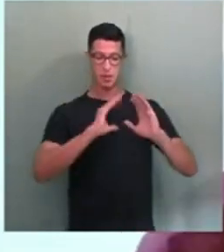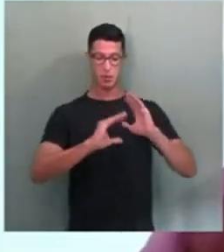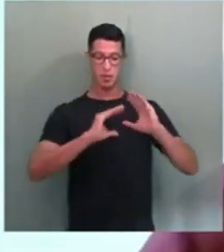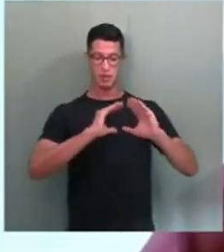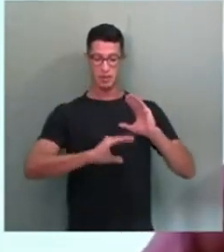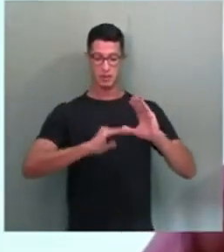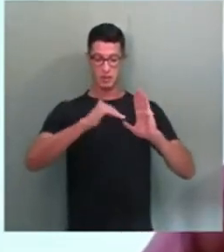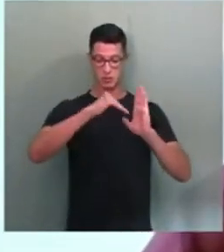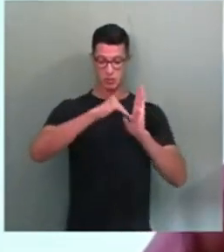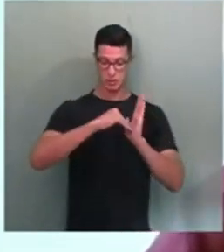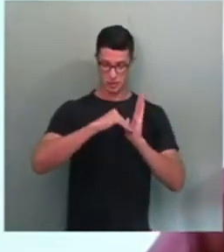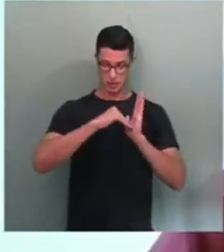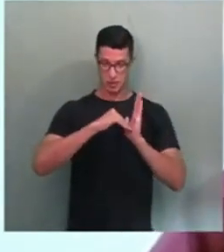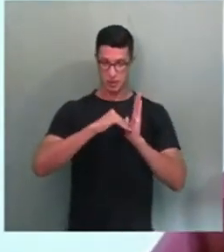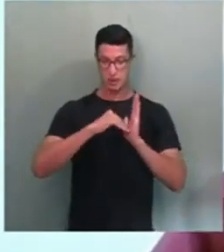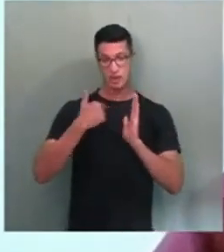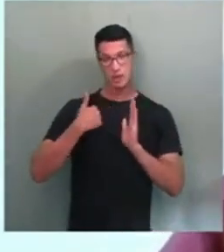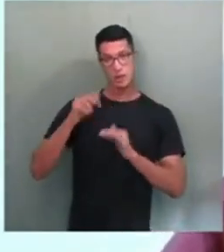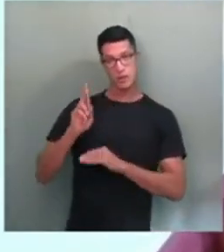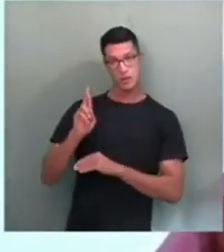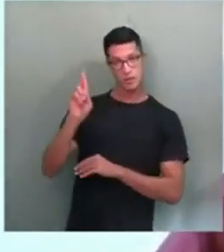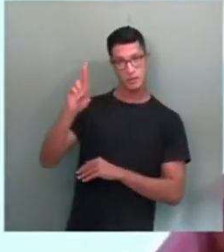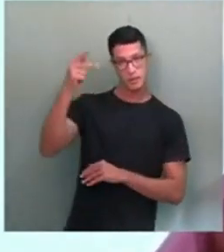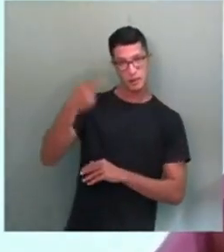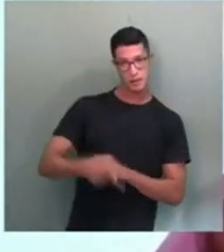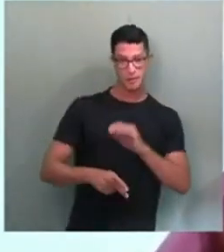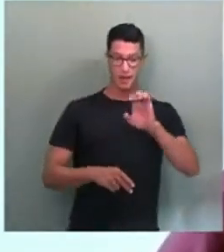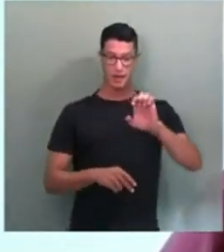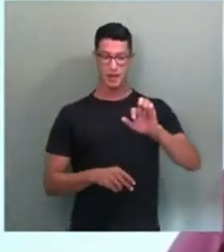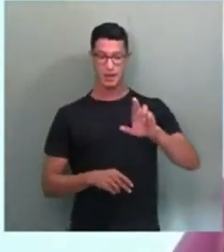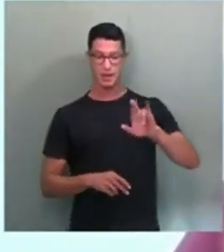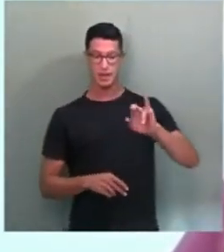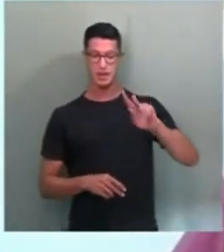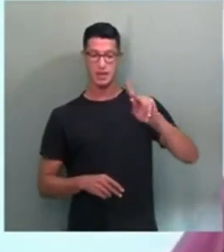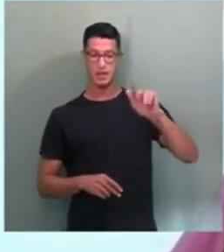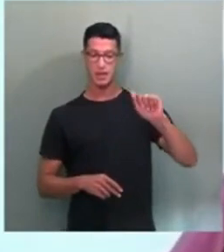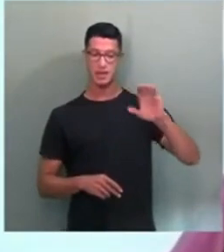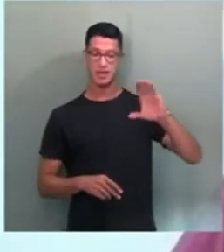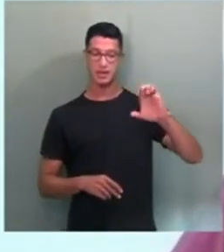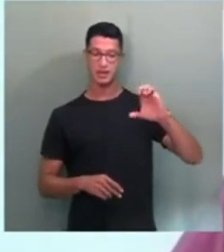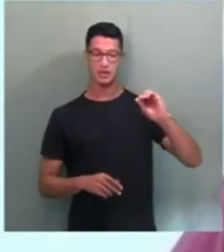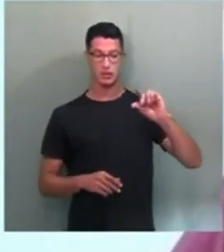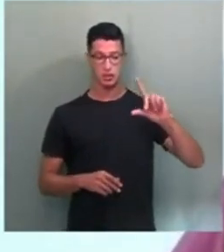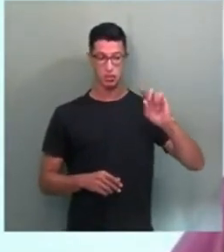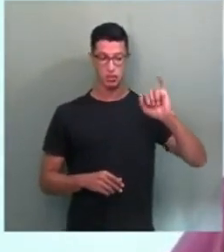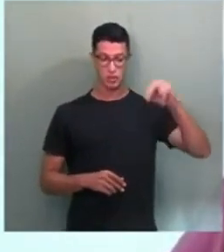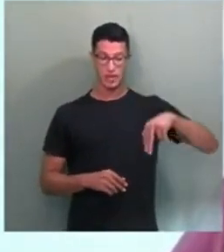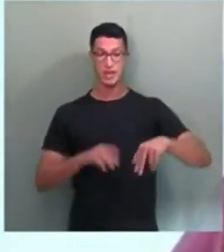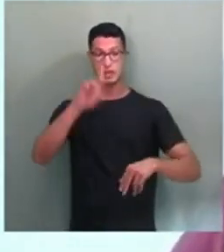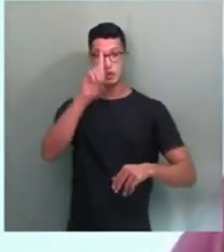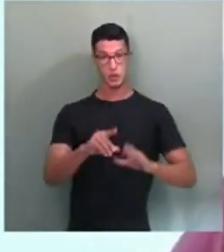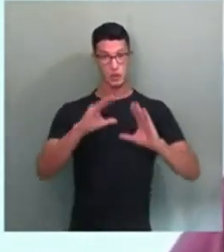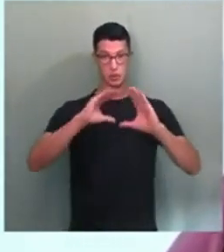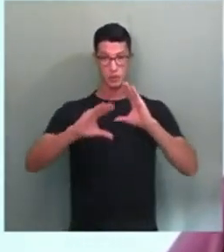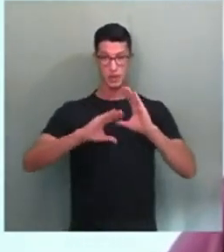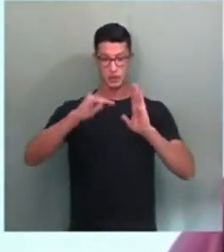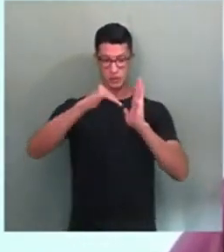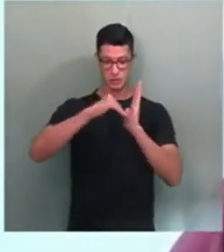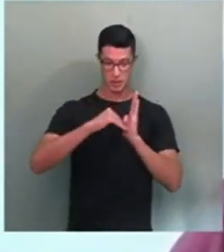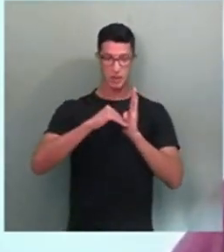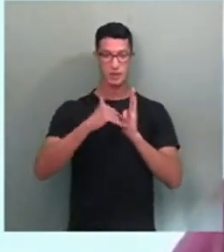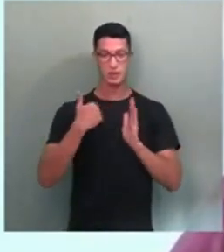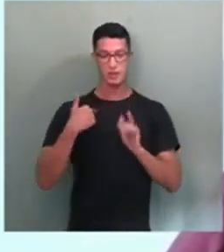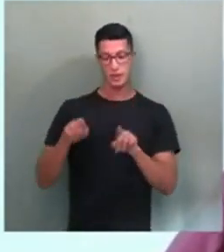do Senado Federal, aqui representados pela Érica Seulin, diretora da Secretaria de Comunicação do Senado Federal,